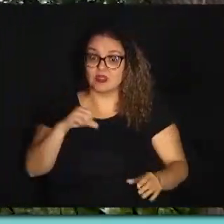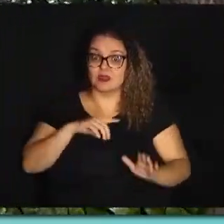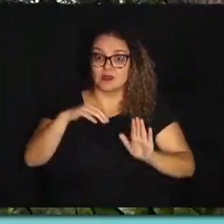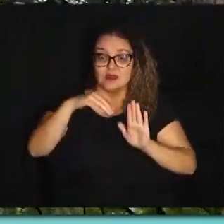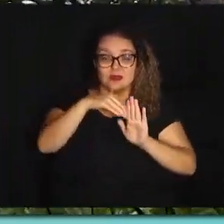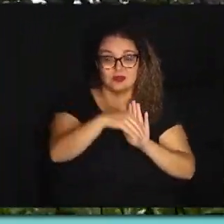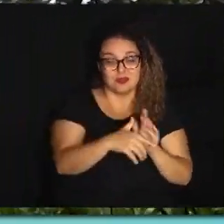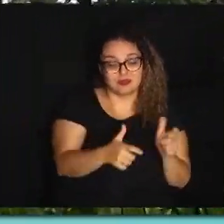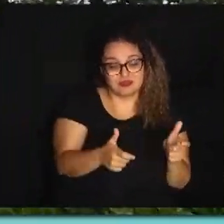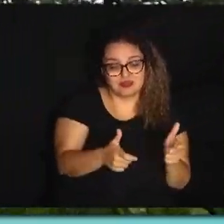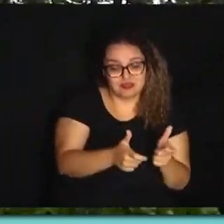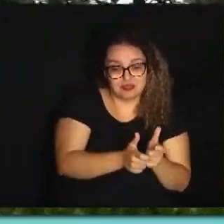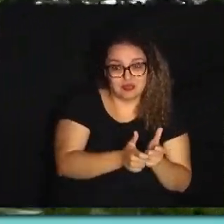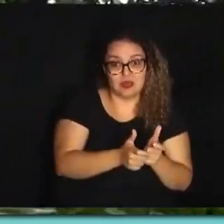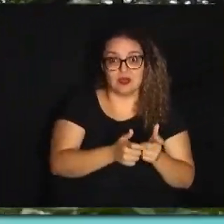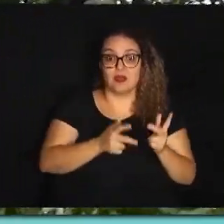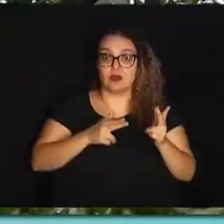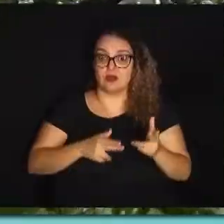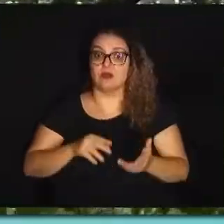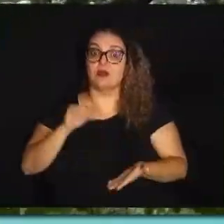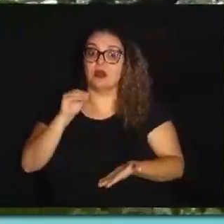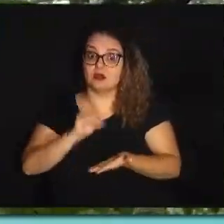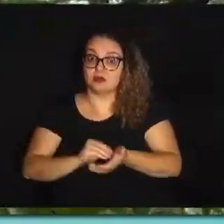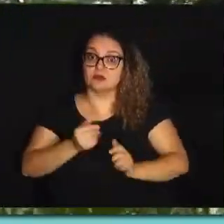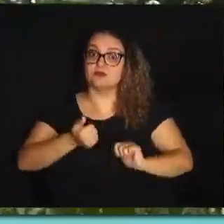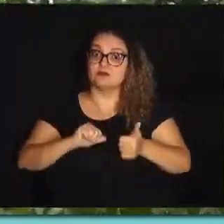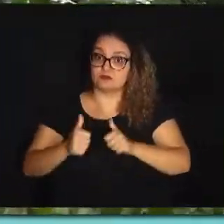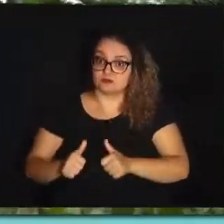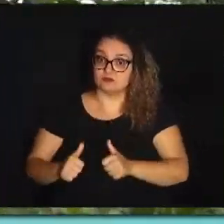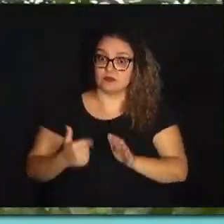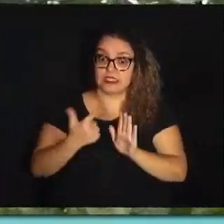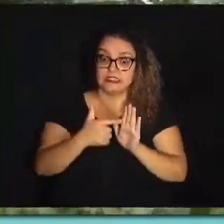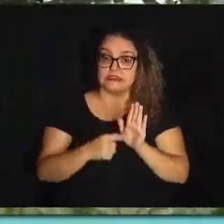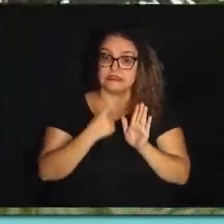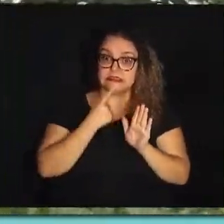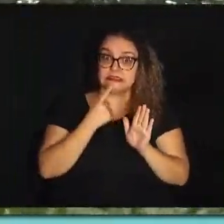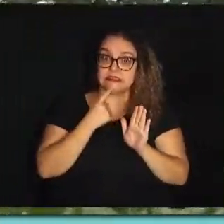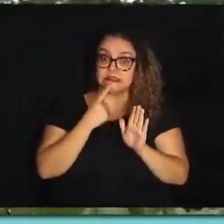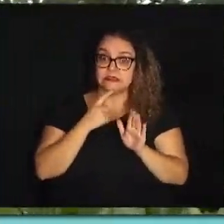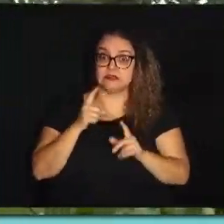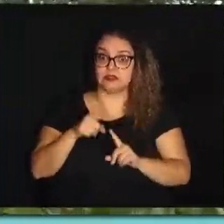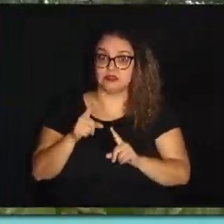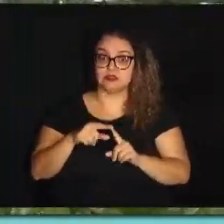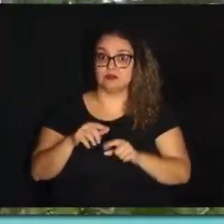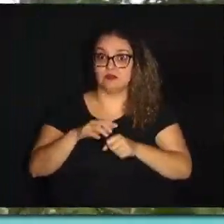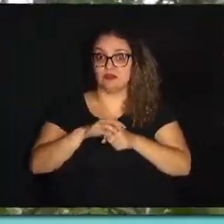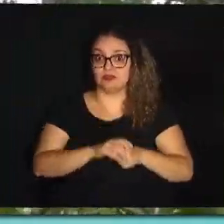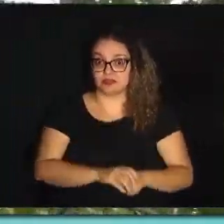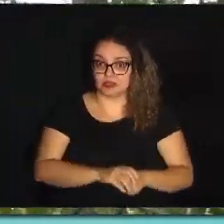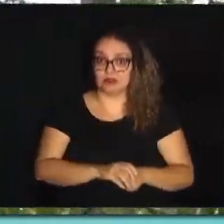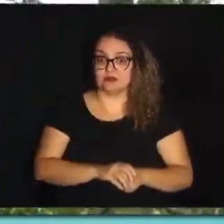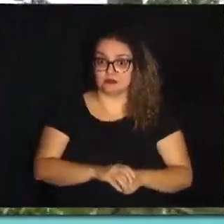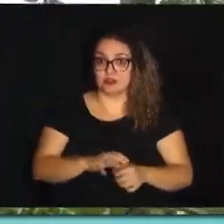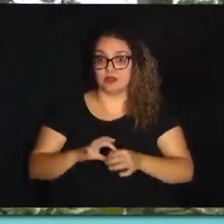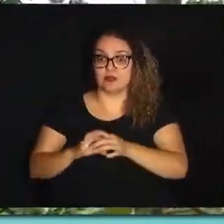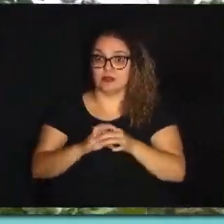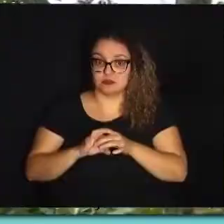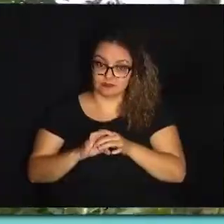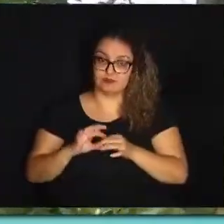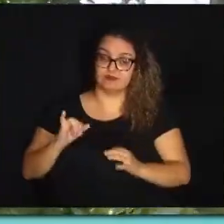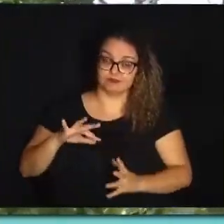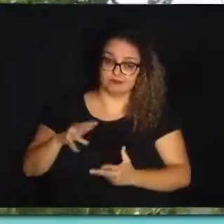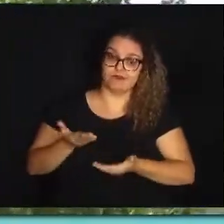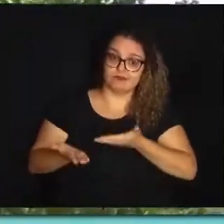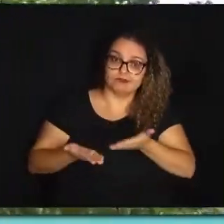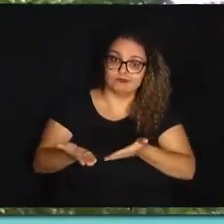extinção, com uma tendência de declínio de sua população, de acordo com a última avaliação da Lista Vermelha de Espécies Ameaçadas da